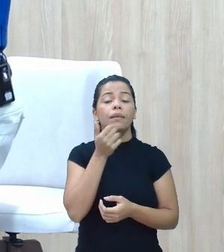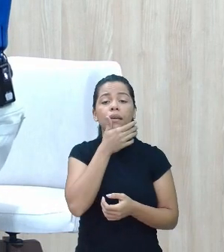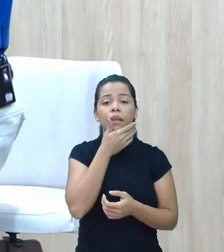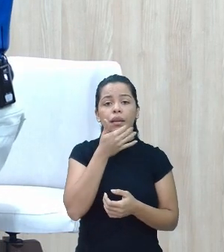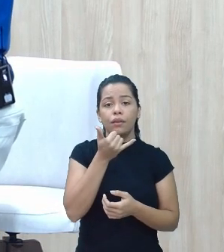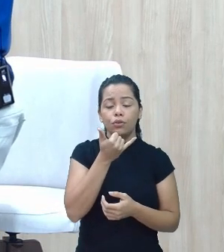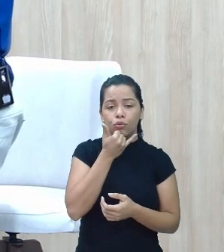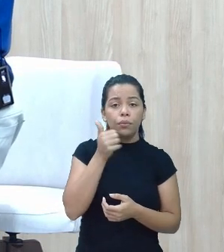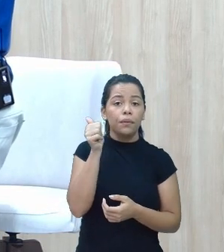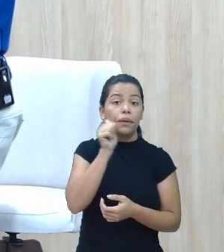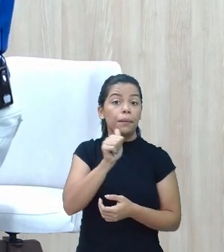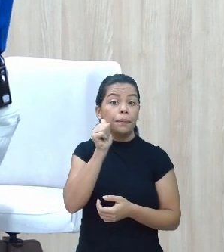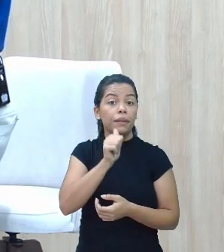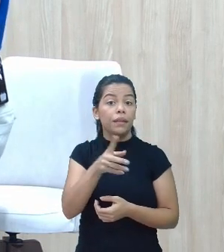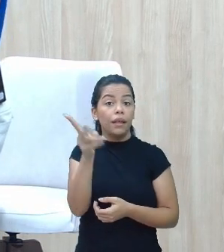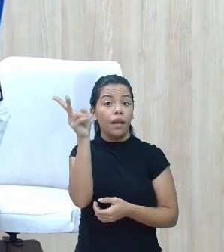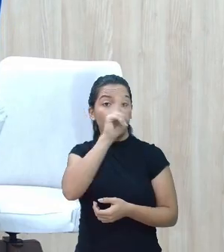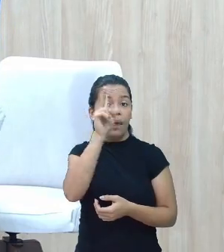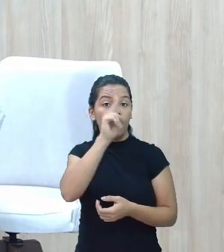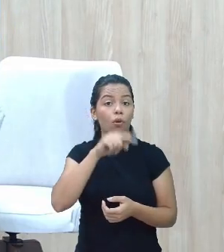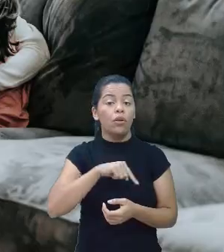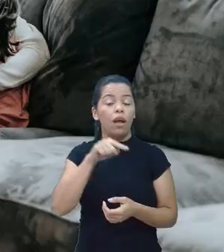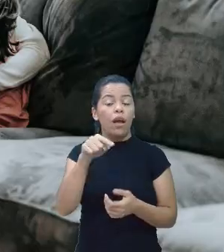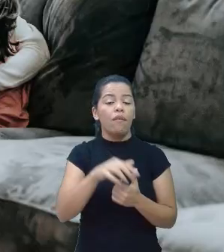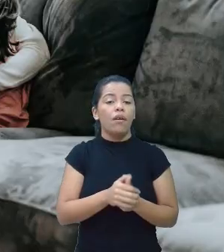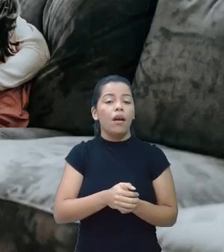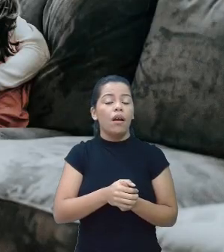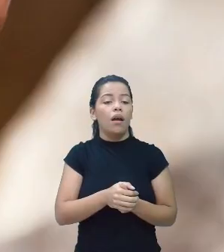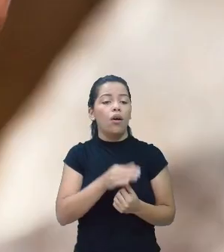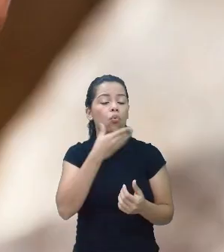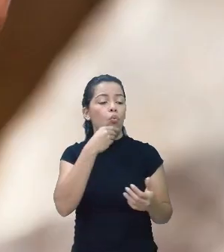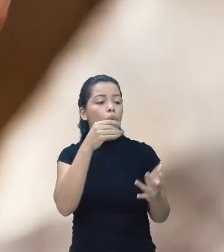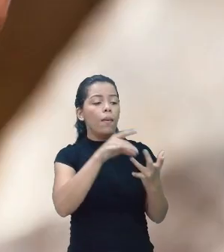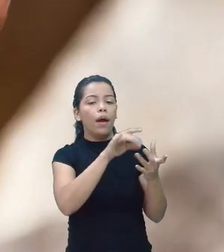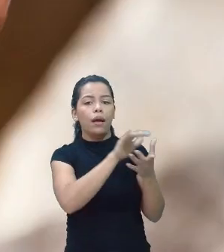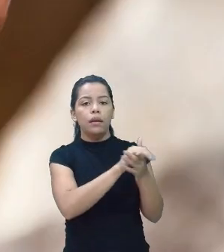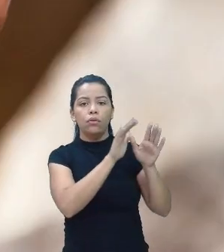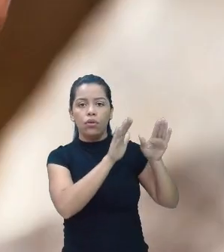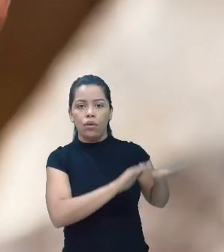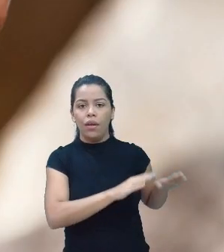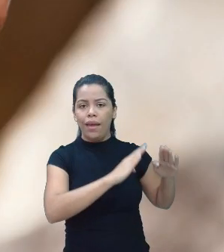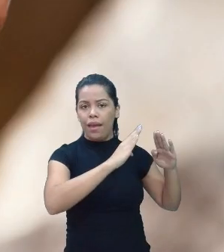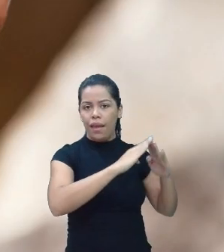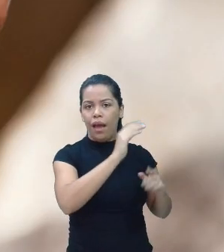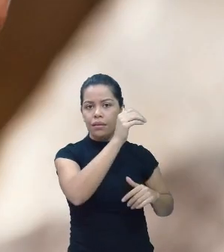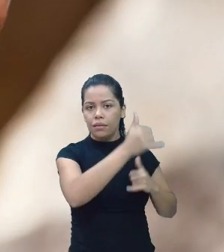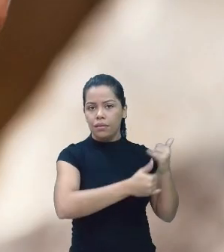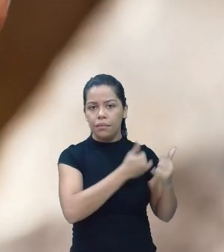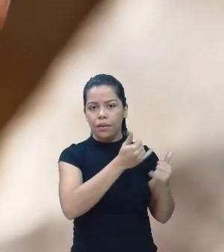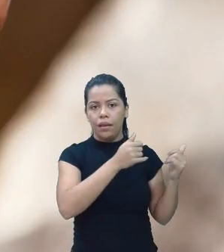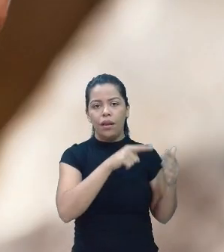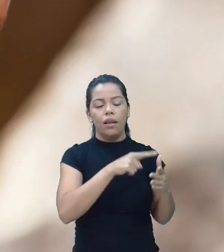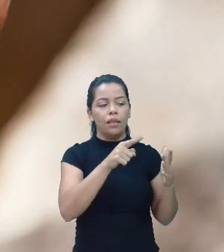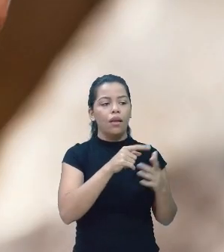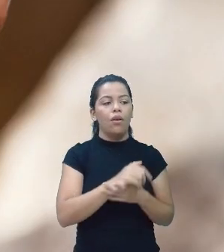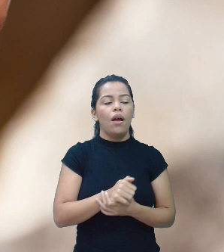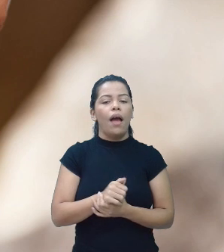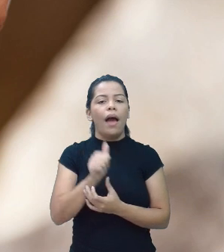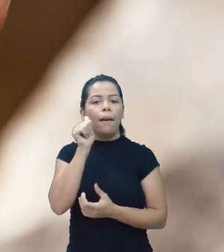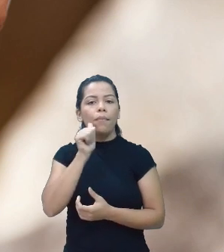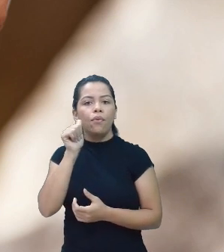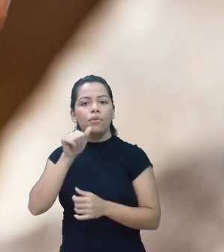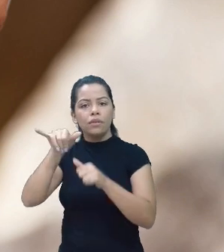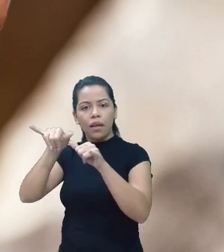disso. Estava lá o esposo brincando em casa com as crianças. Aí ela foi lá e mandou a mensagem para ele.